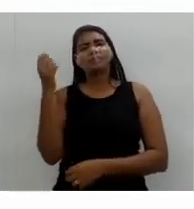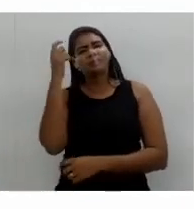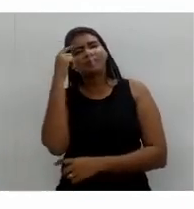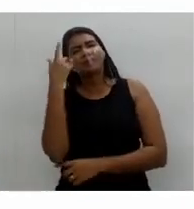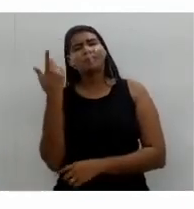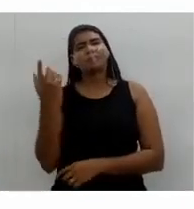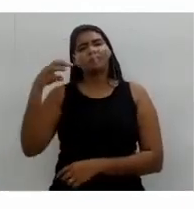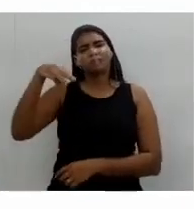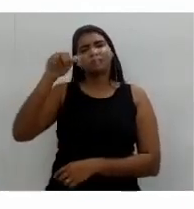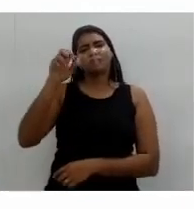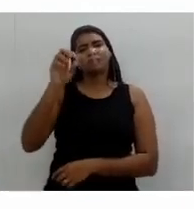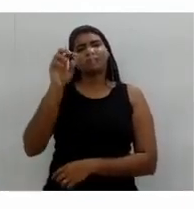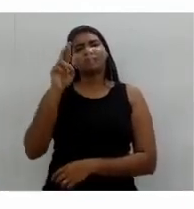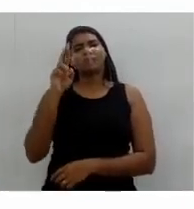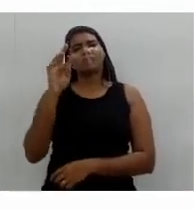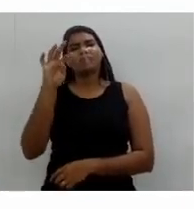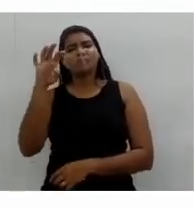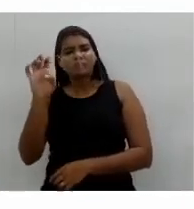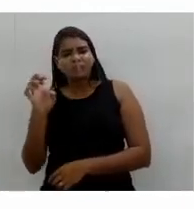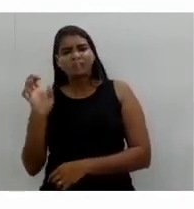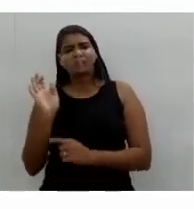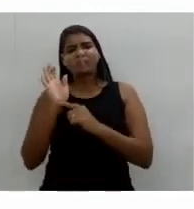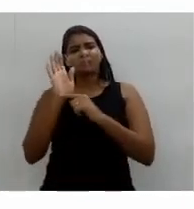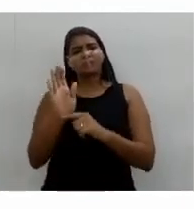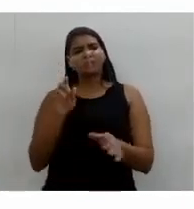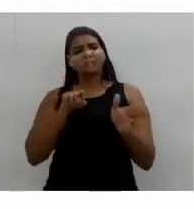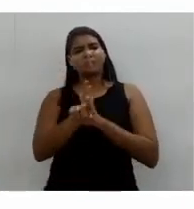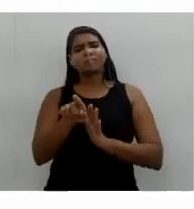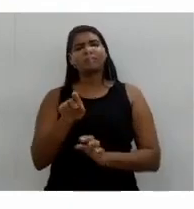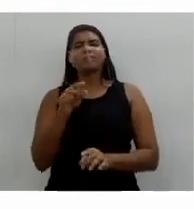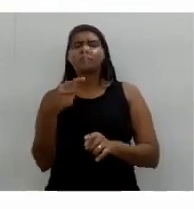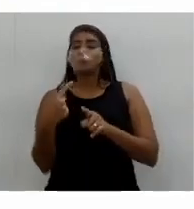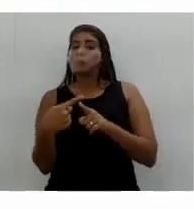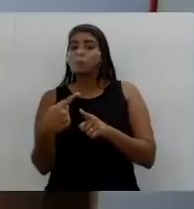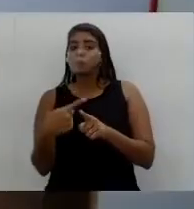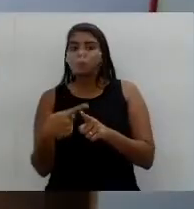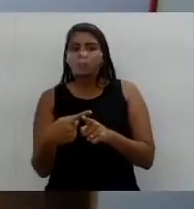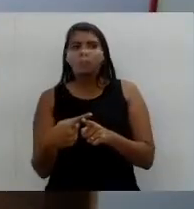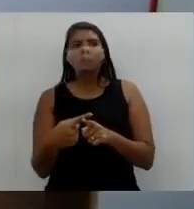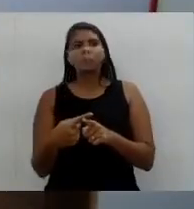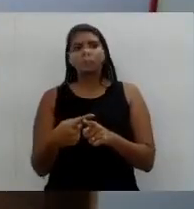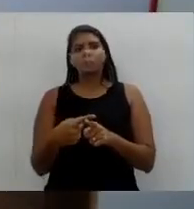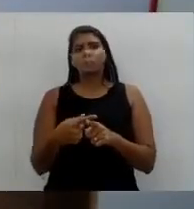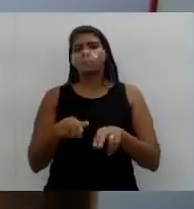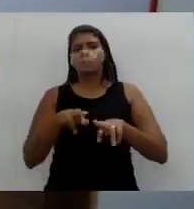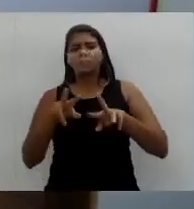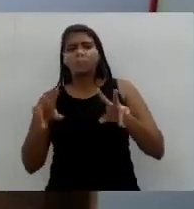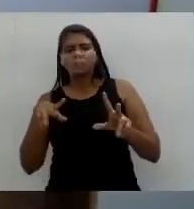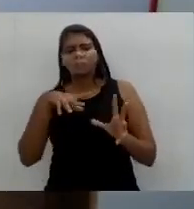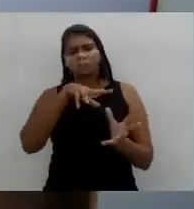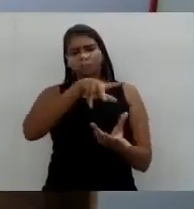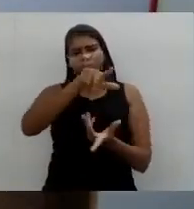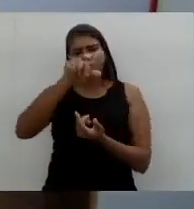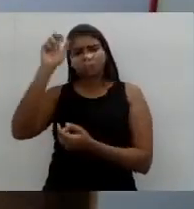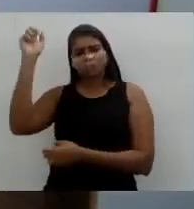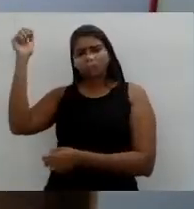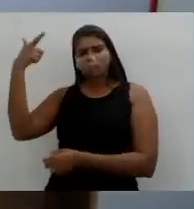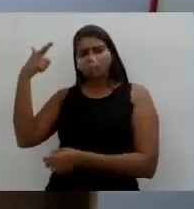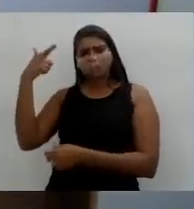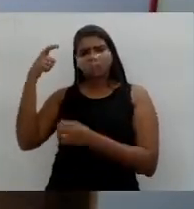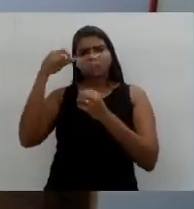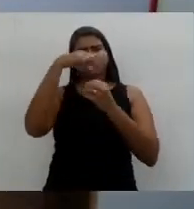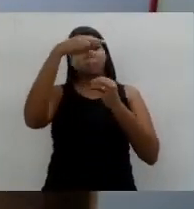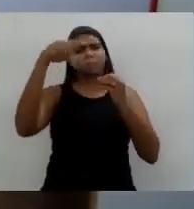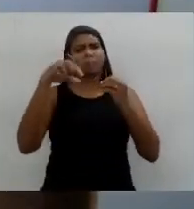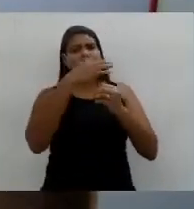é Marte. Então, eu trago aqui para vocês a questão. Por que, entre os planetas do Sistema Solar, o ser humano